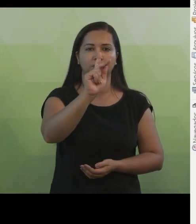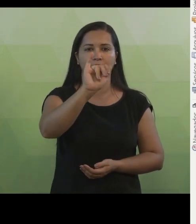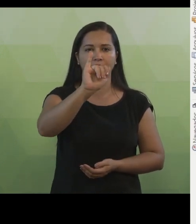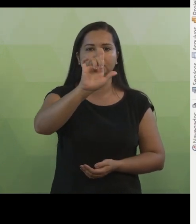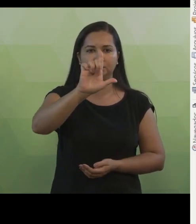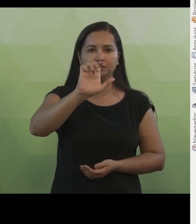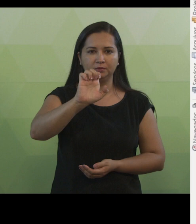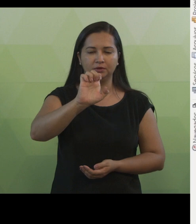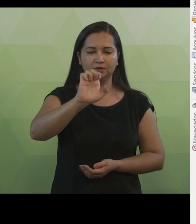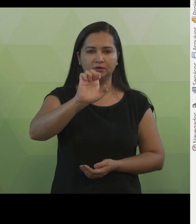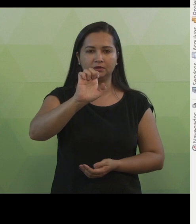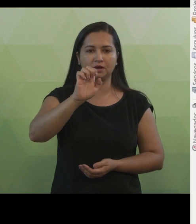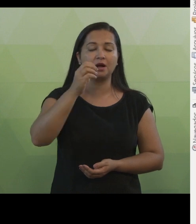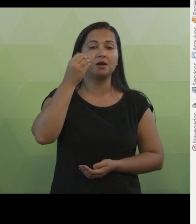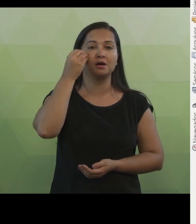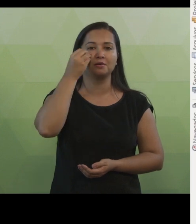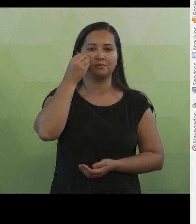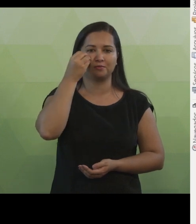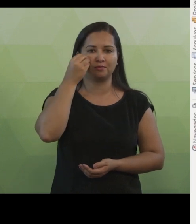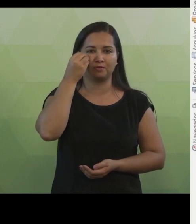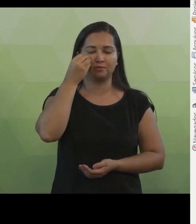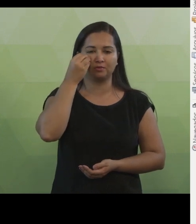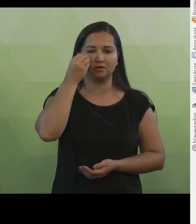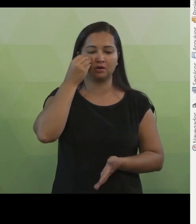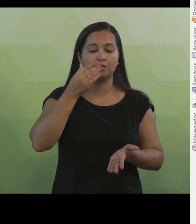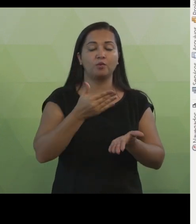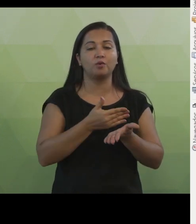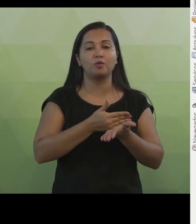foi verdadeiro. Entendido?